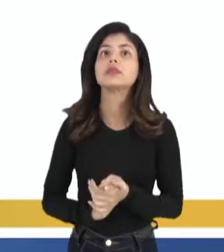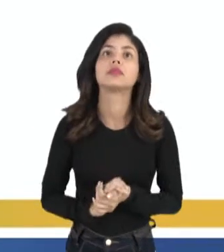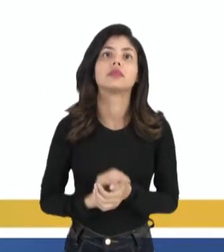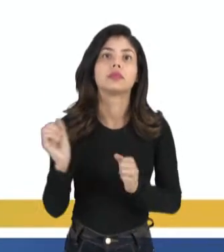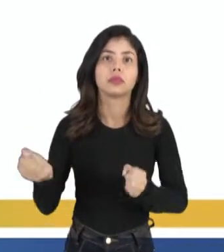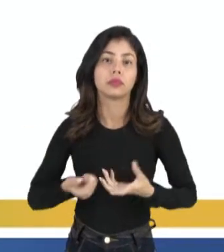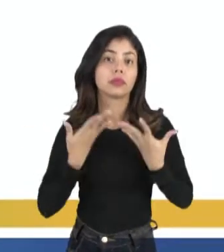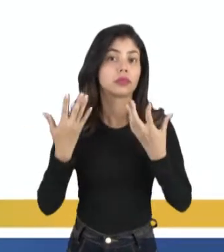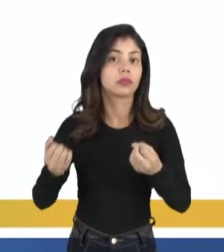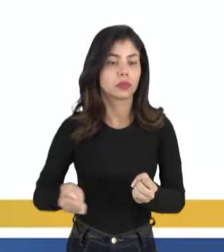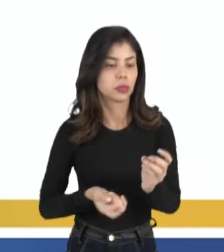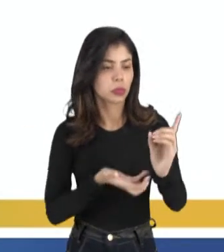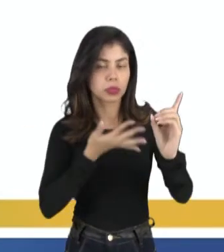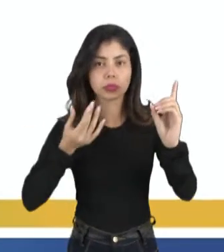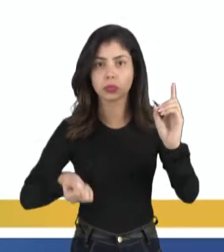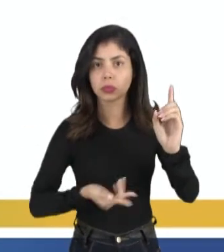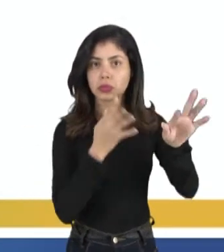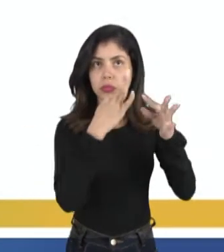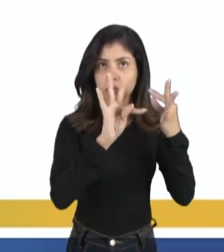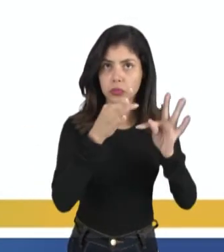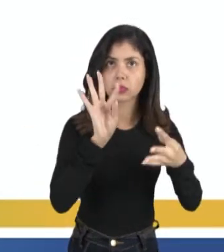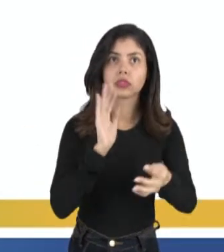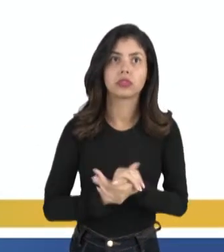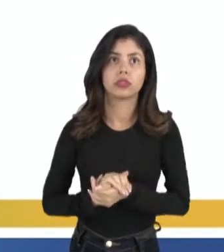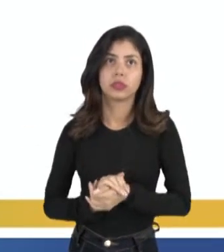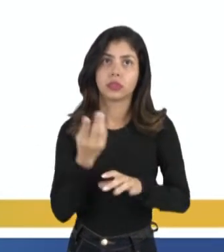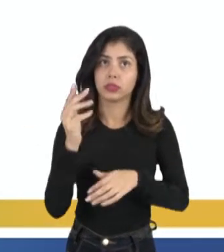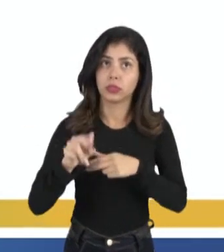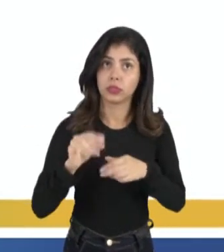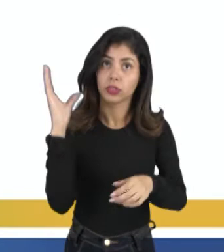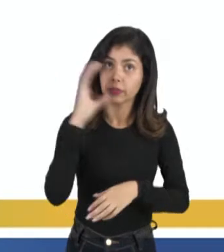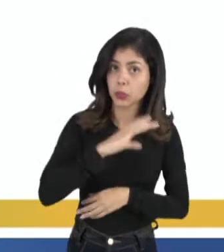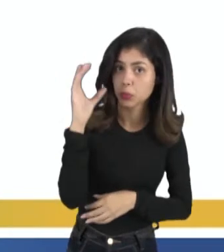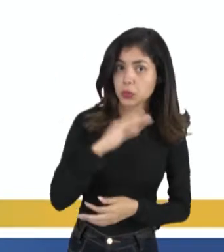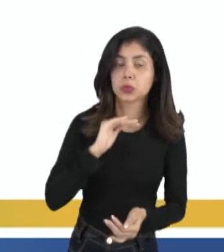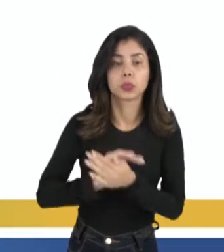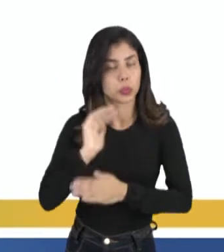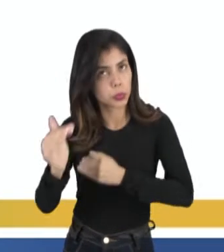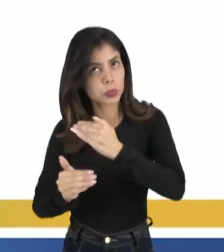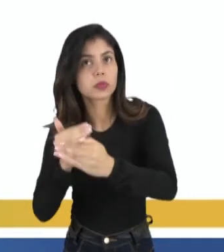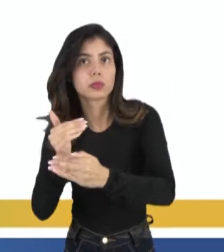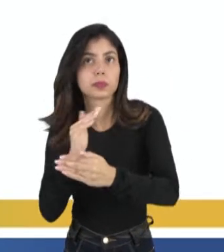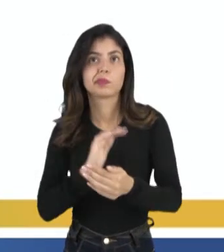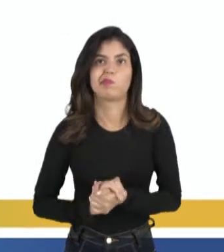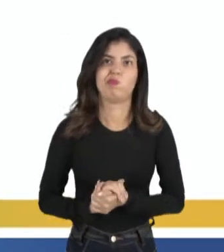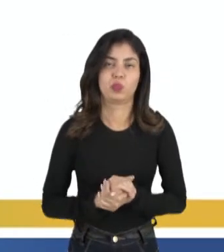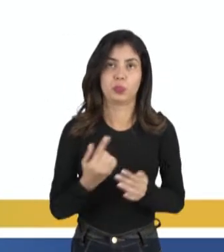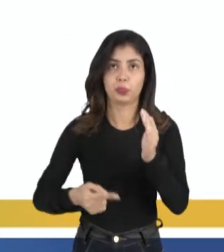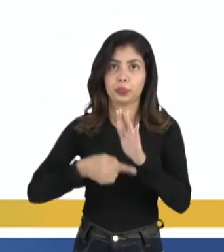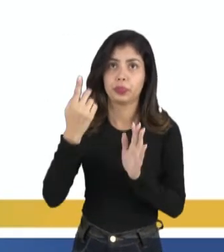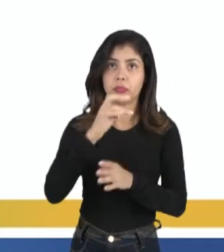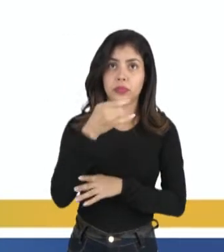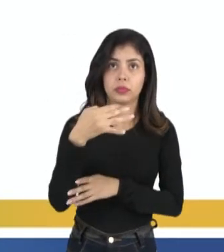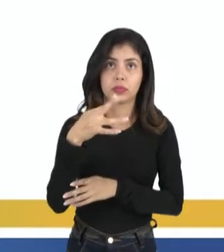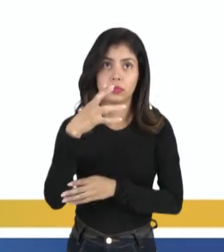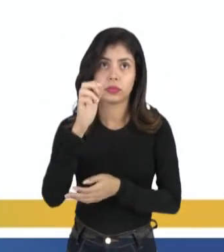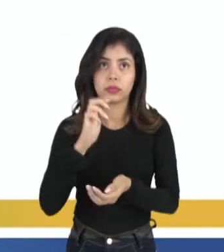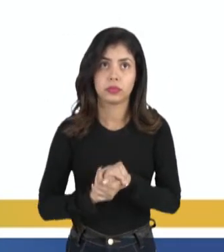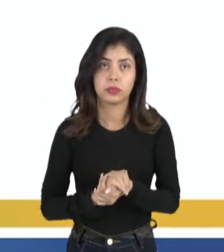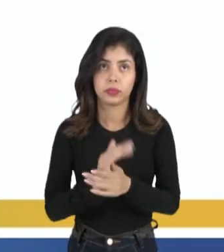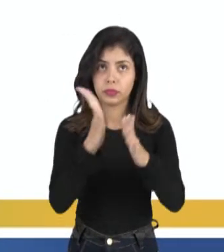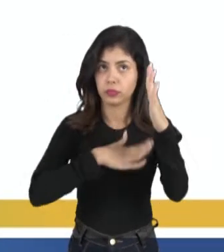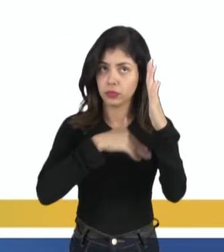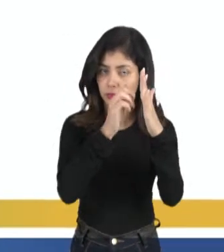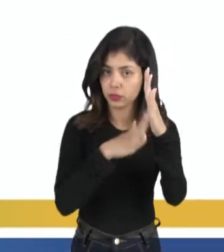características eram a exaltação da tecnologia das máquinas da velocidade e do Progresso um